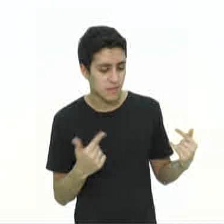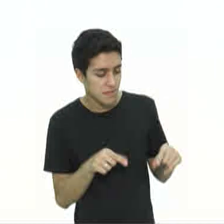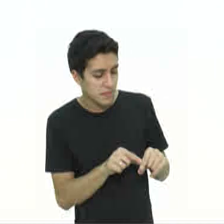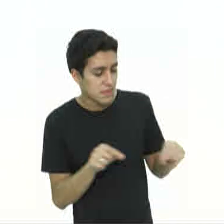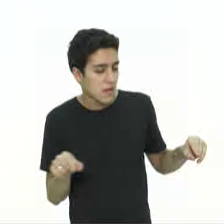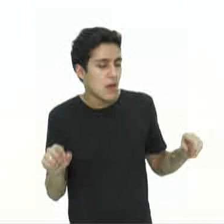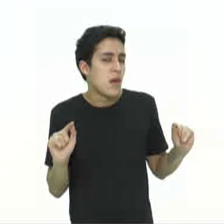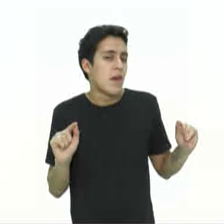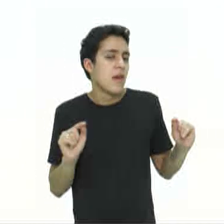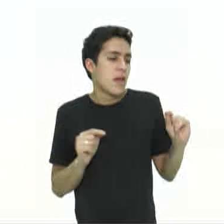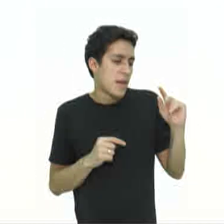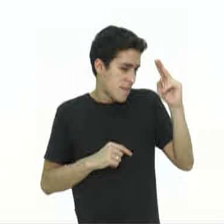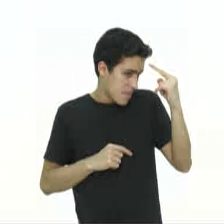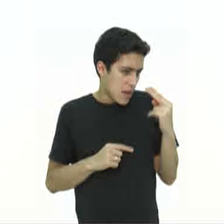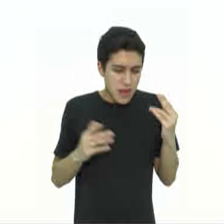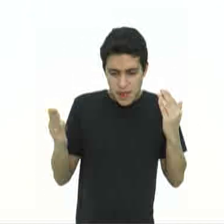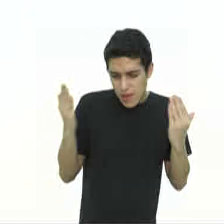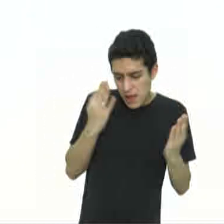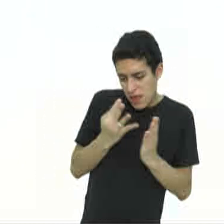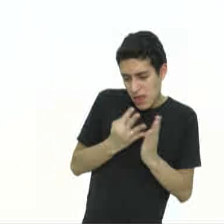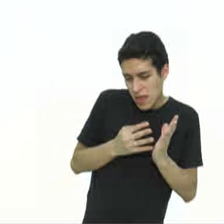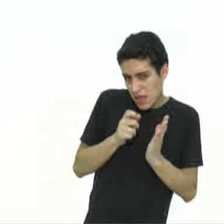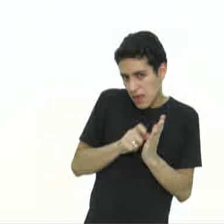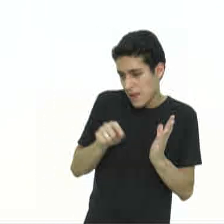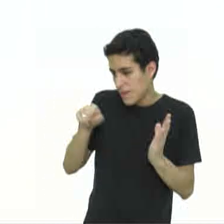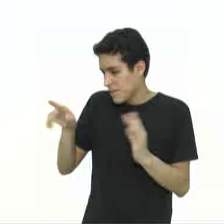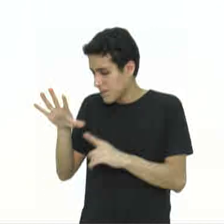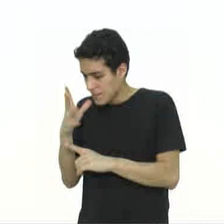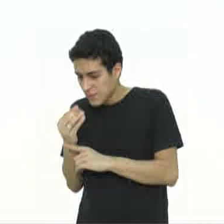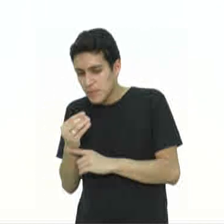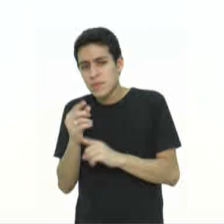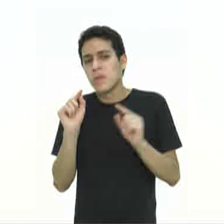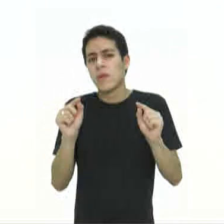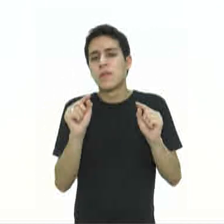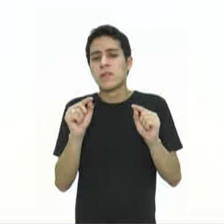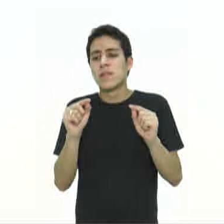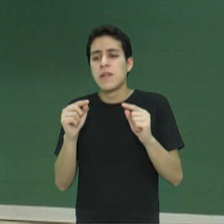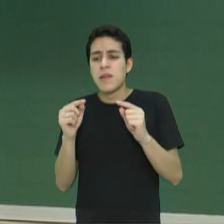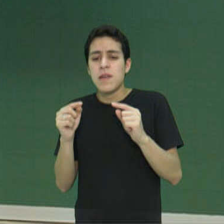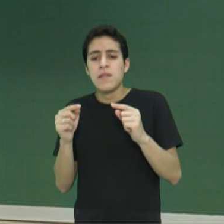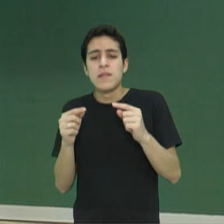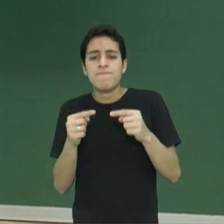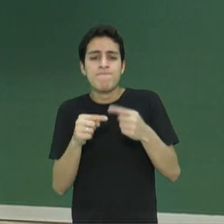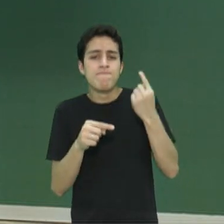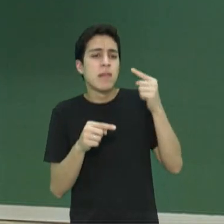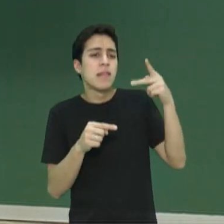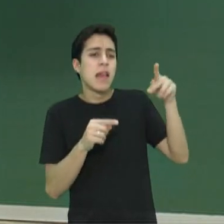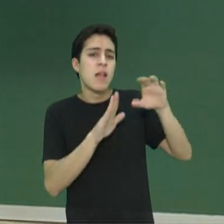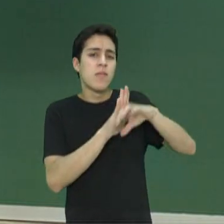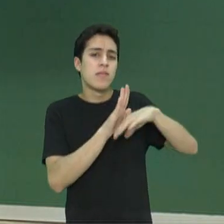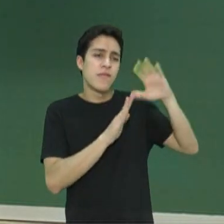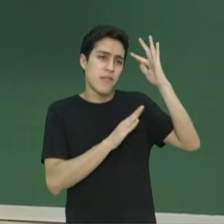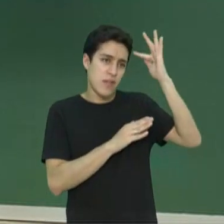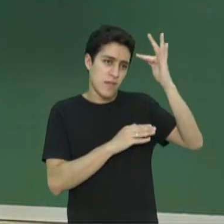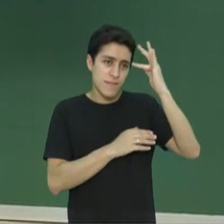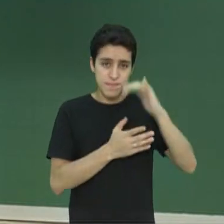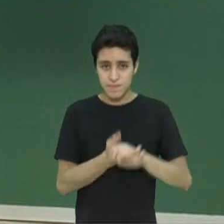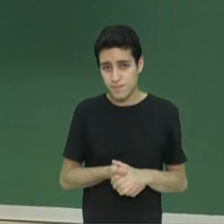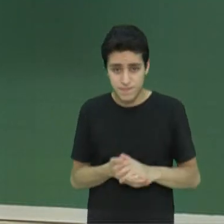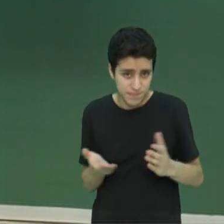fragmento, Platão compara o texto escrito com a pintura, contrapondo-os à sua concepção de filosofia. Então, veja, aqui quem elaborou a questão